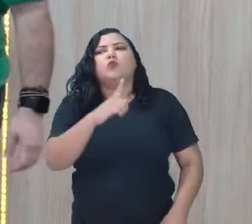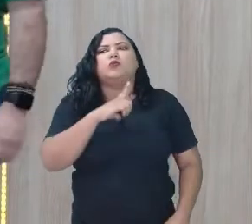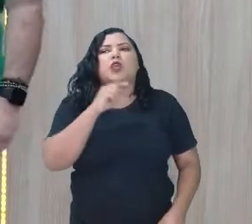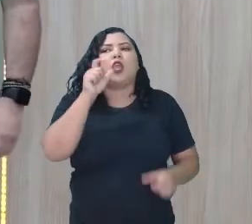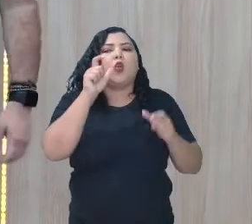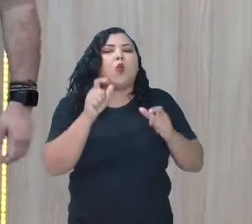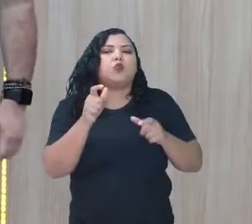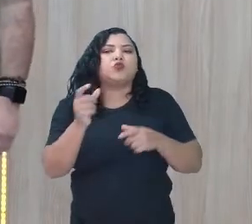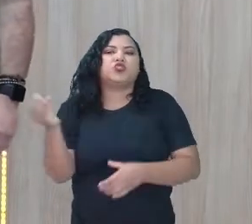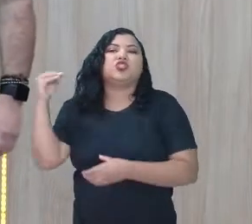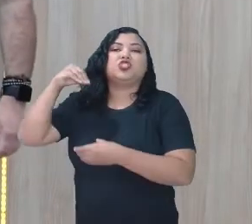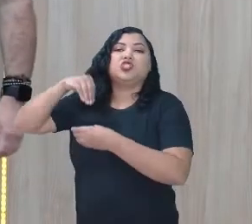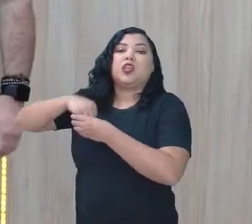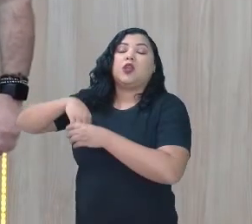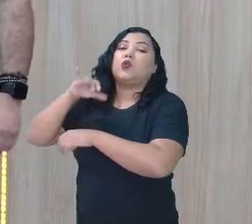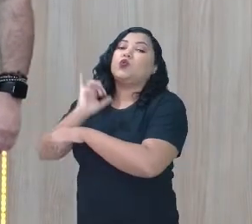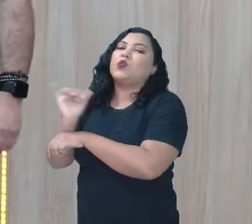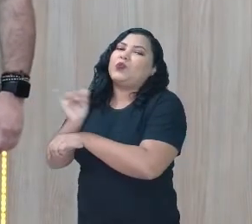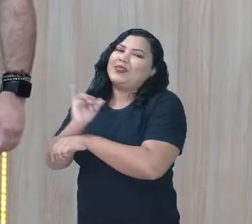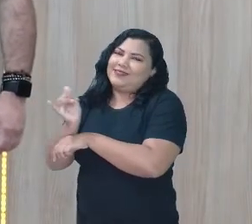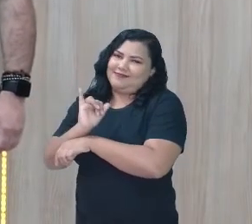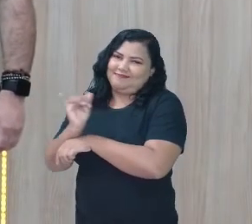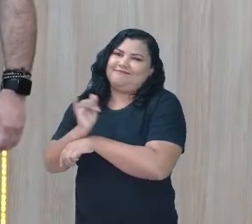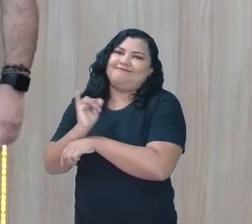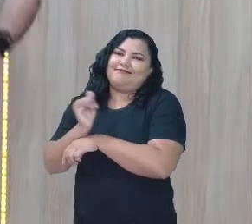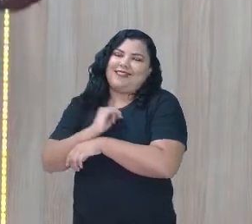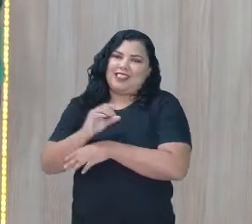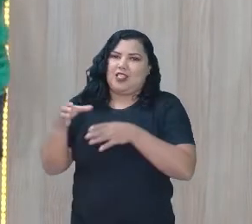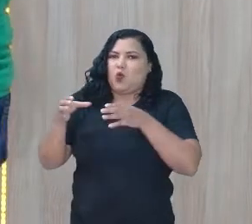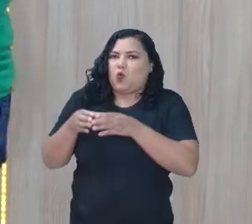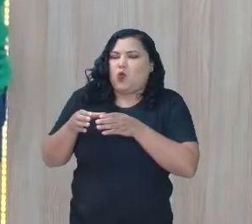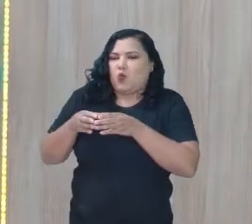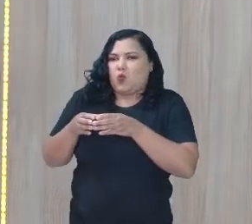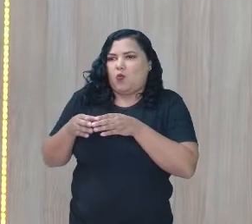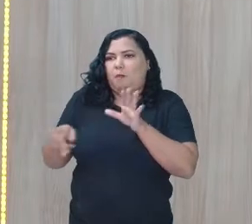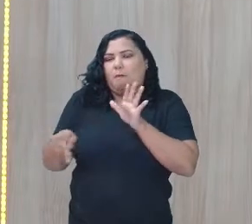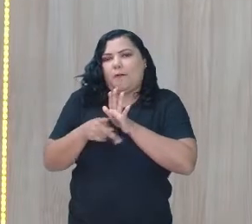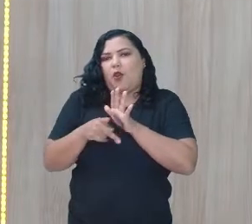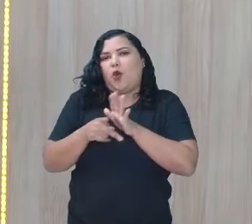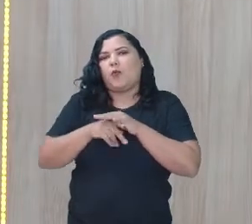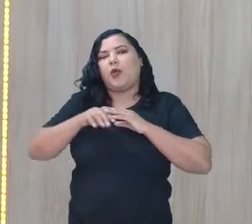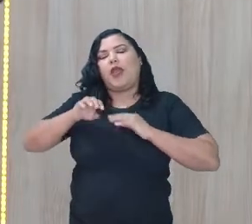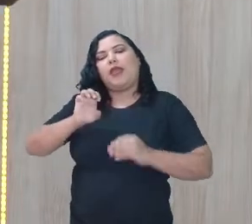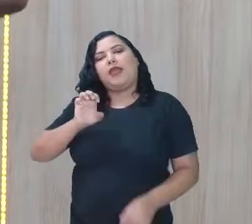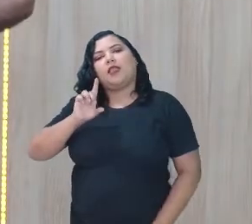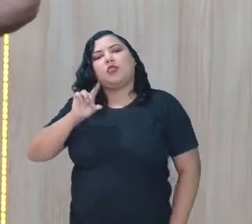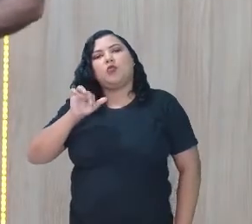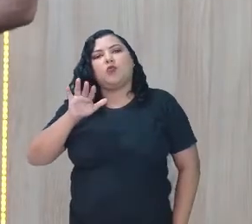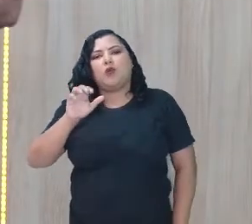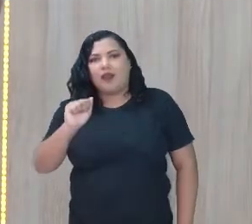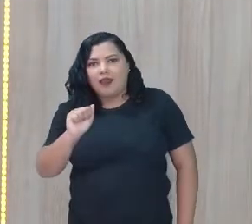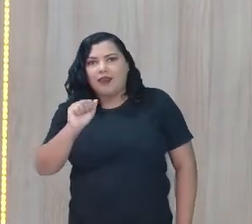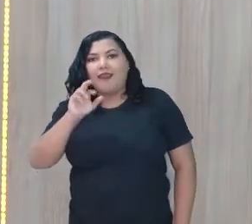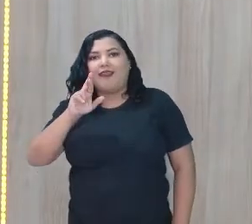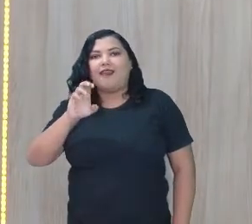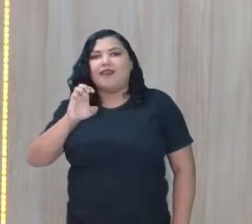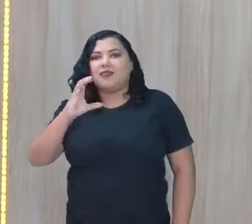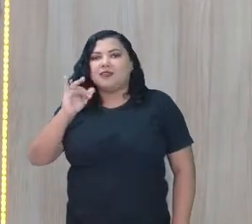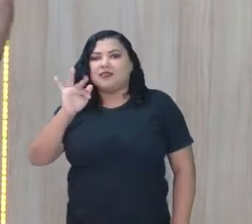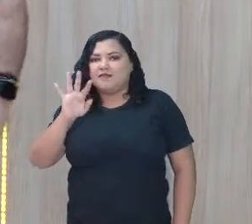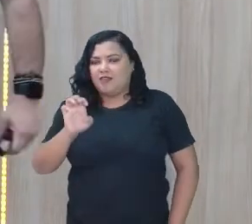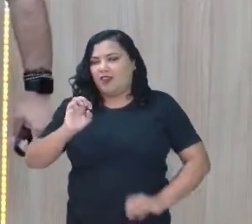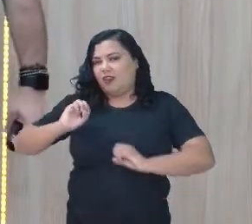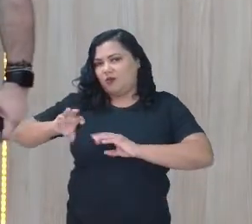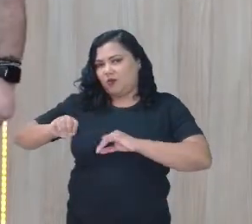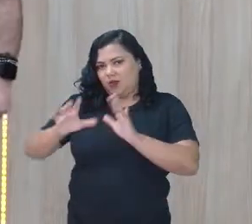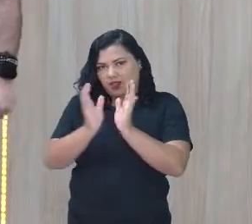portal do Educa Recife no YouTube. Então, enquanto vocês não acessam o aplicativo, se inscreve